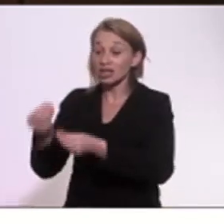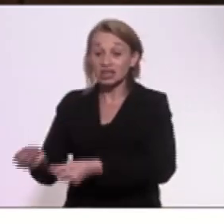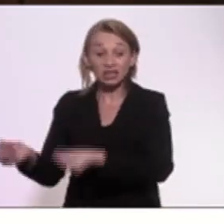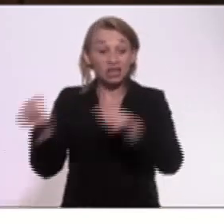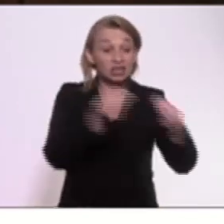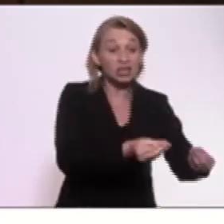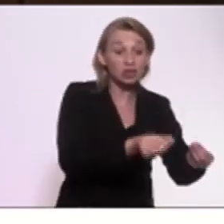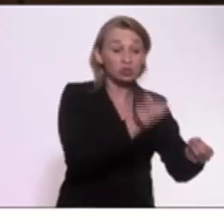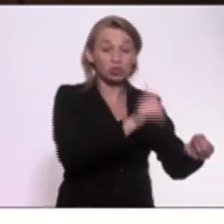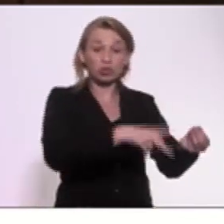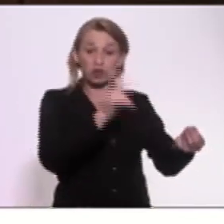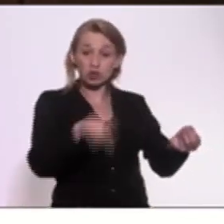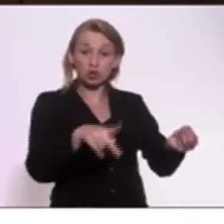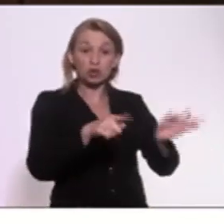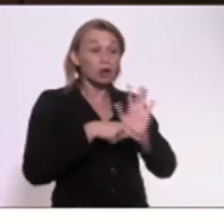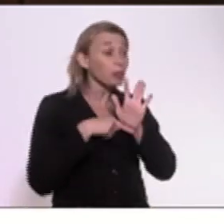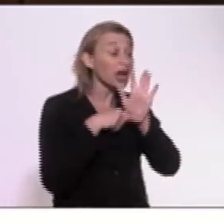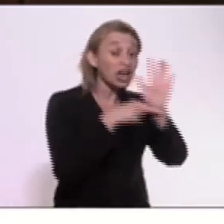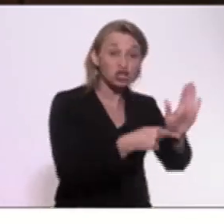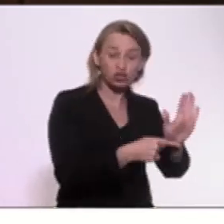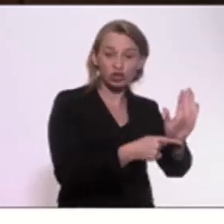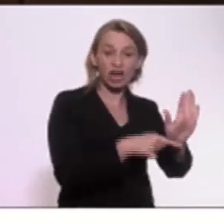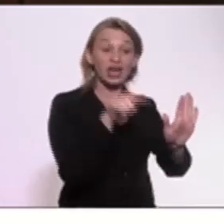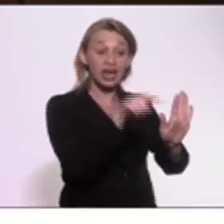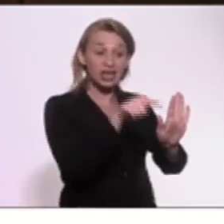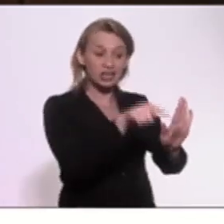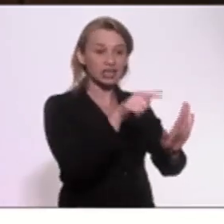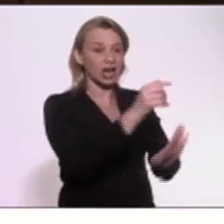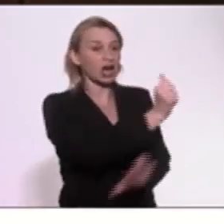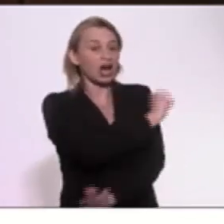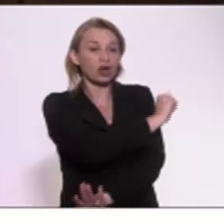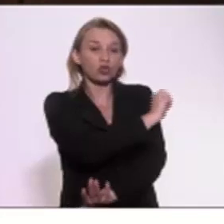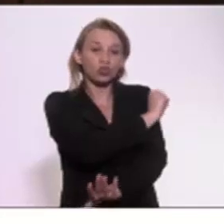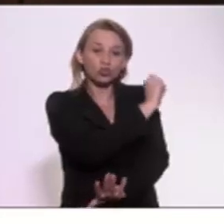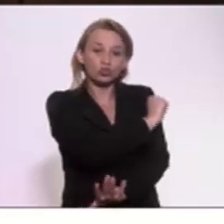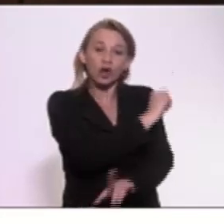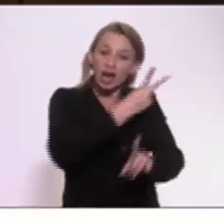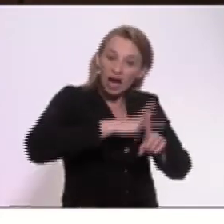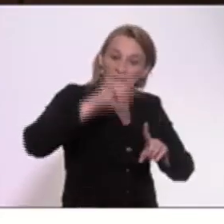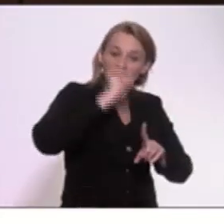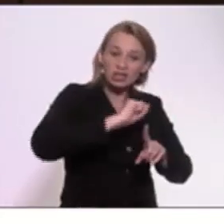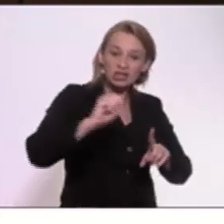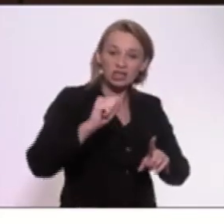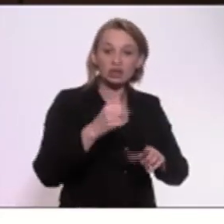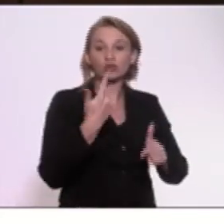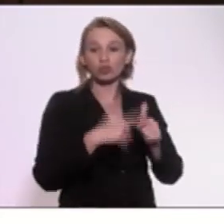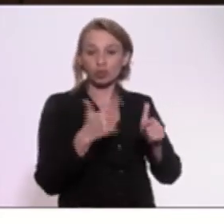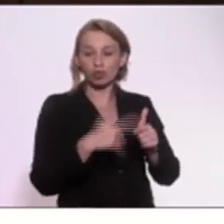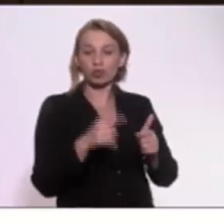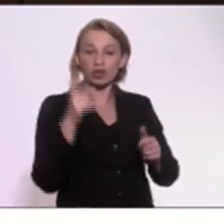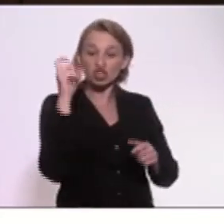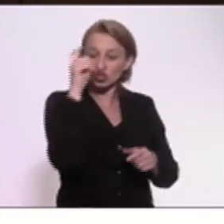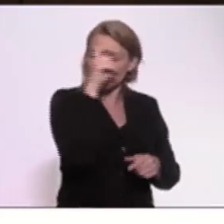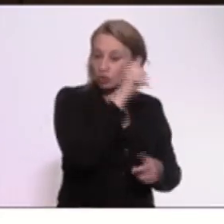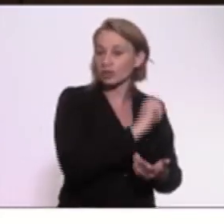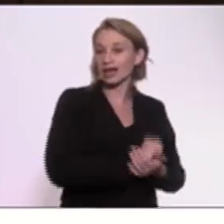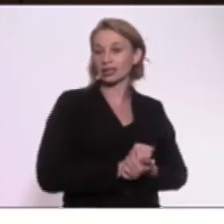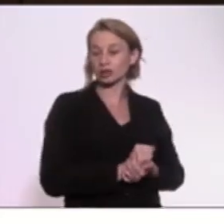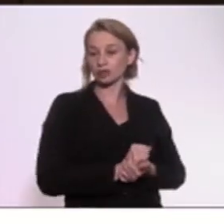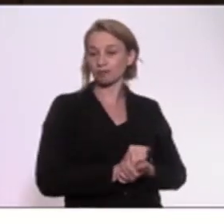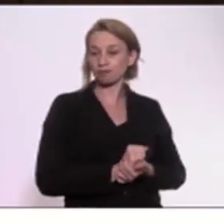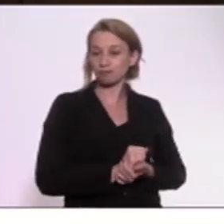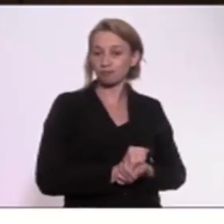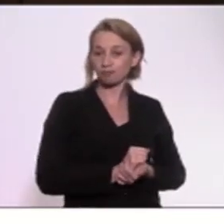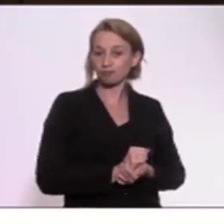professor para ajudar esse aluno a vencer essas deficiências, a vencer essas